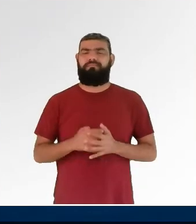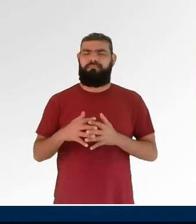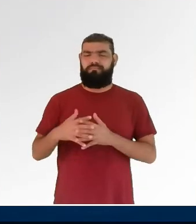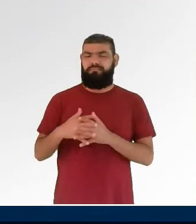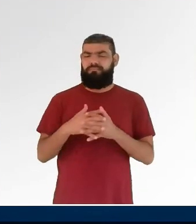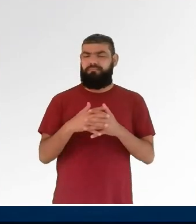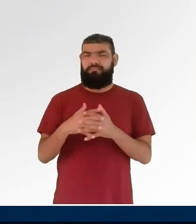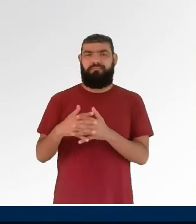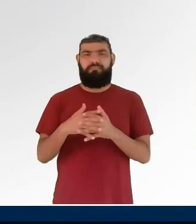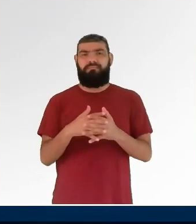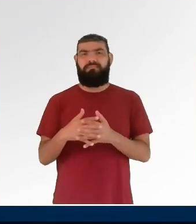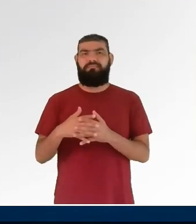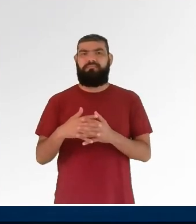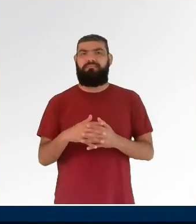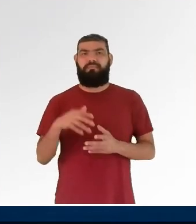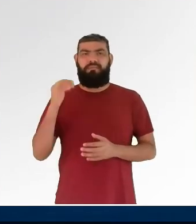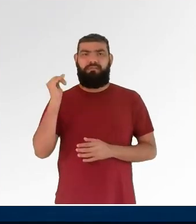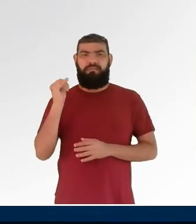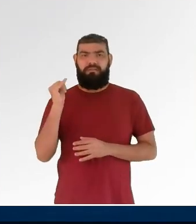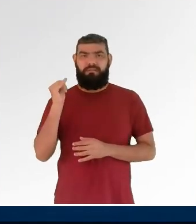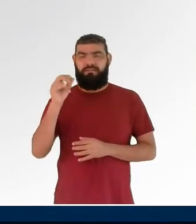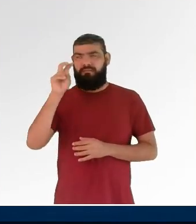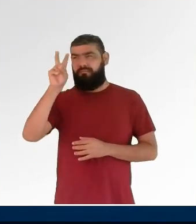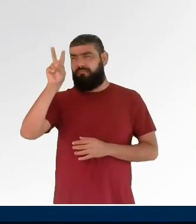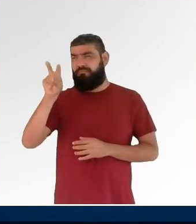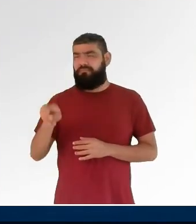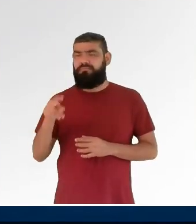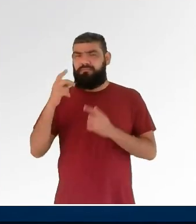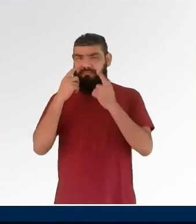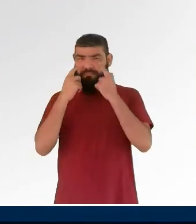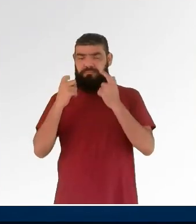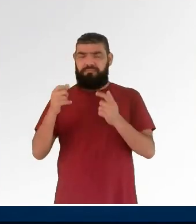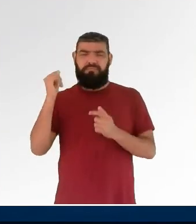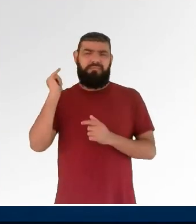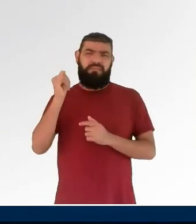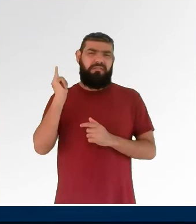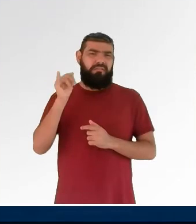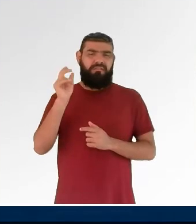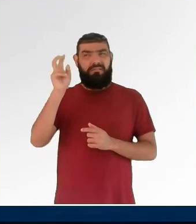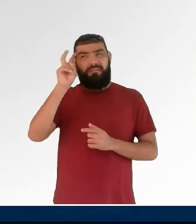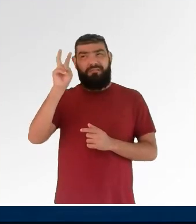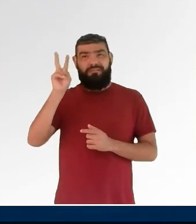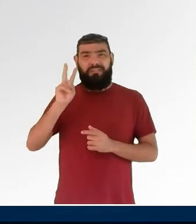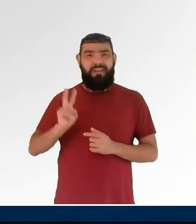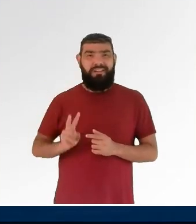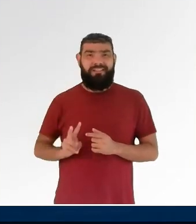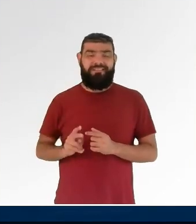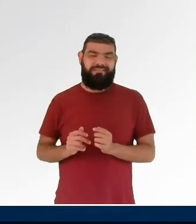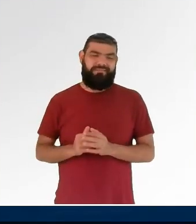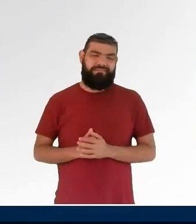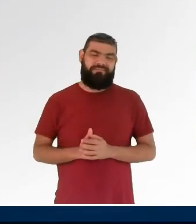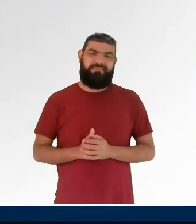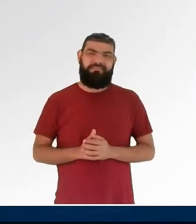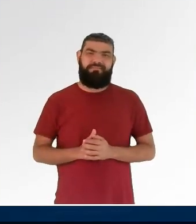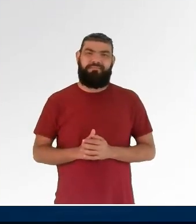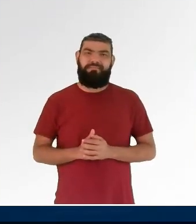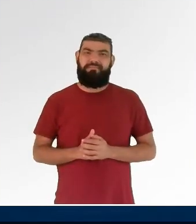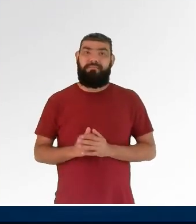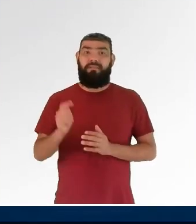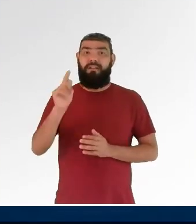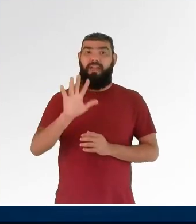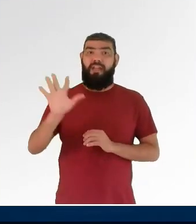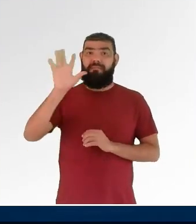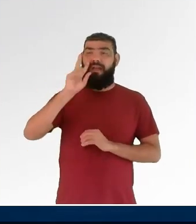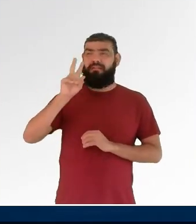As narrativas, olha que interessante, as narrativas histórias. Aí observa a imagem primeiramente